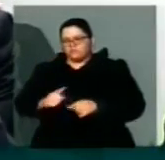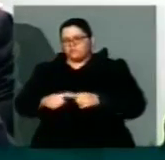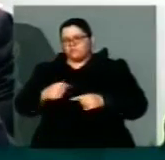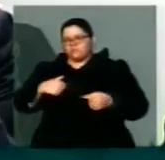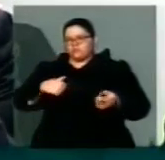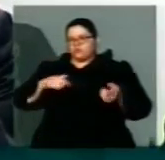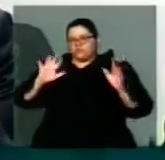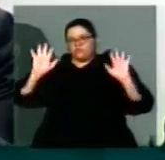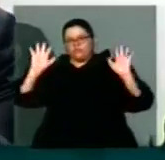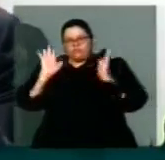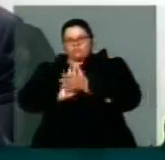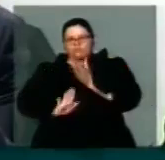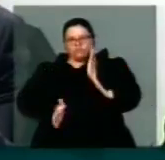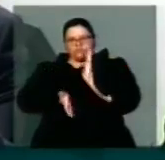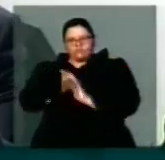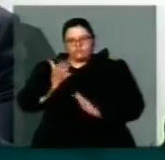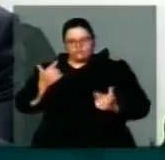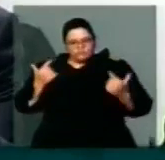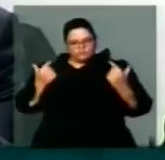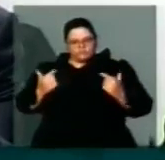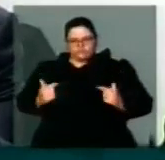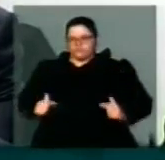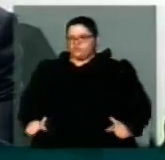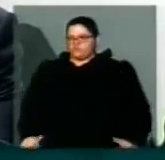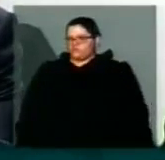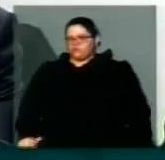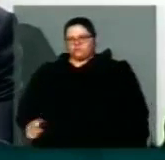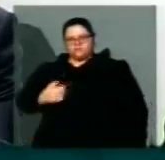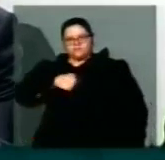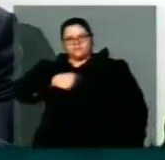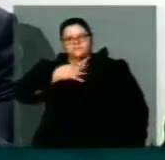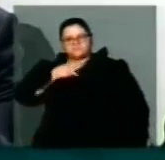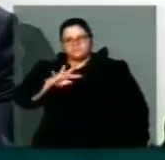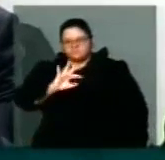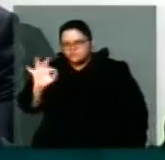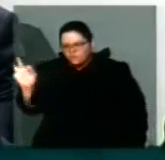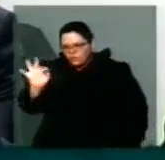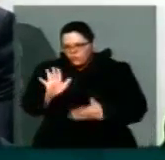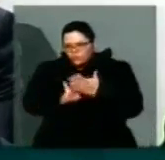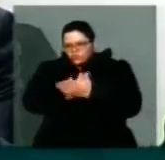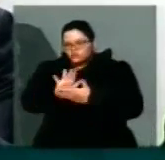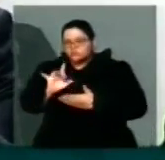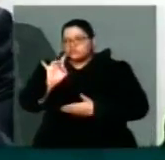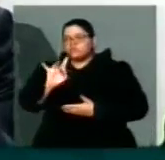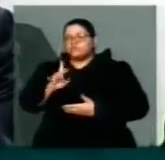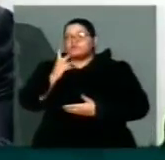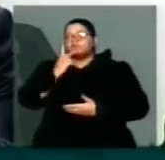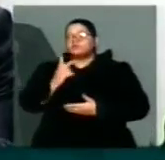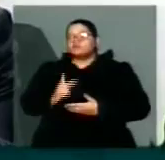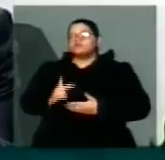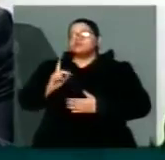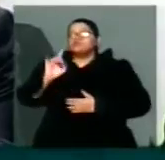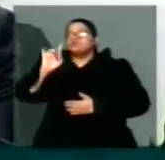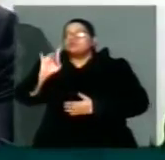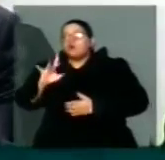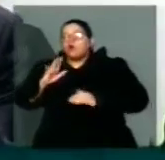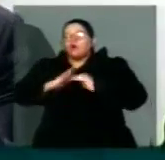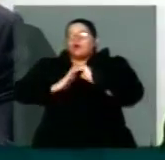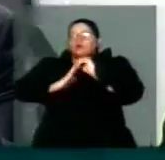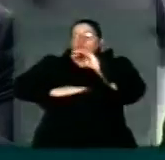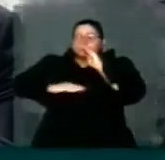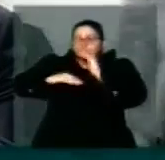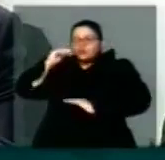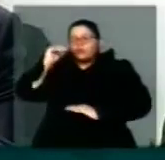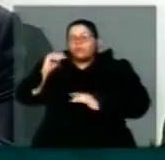e nem condições de fazê-lo, porque eu não tenho conhecimento de fatos, eu estou apenas apontando as incoerências, porque